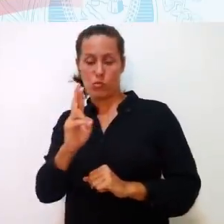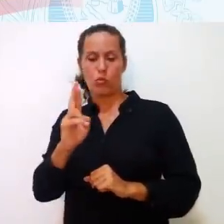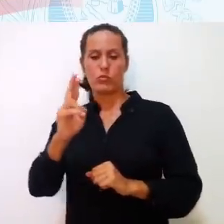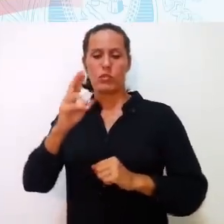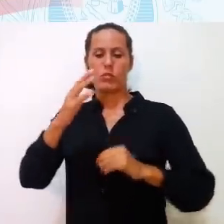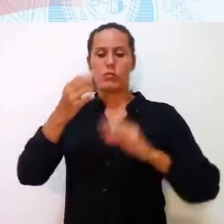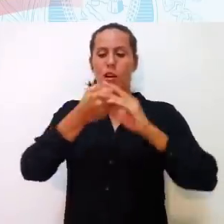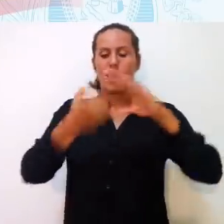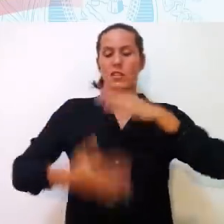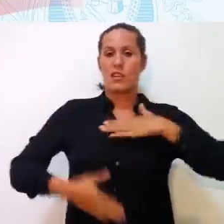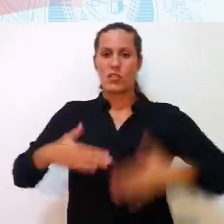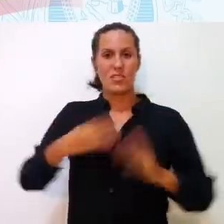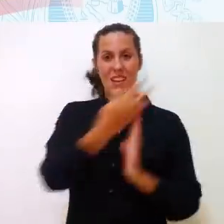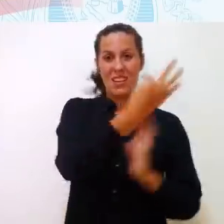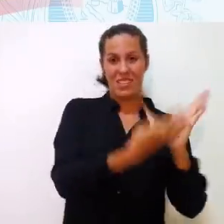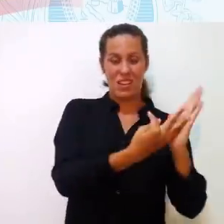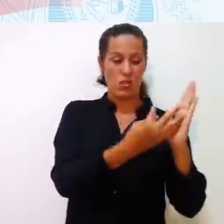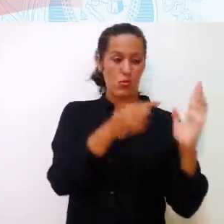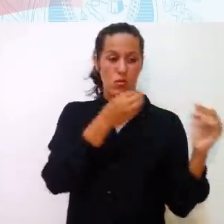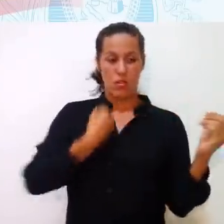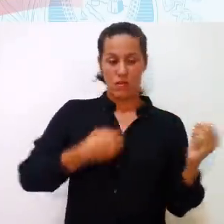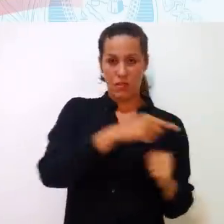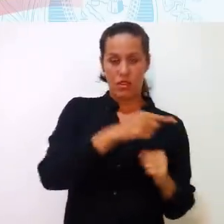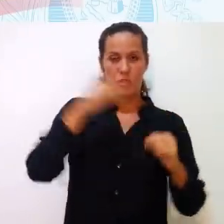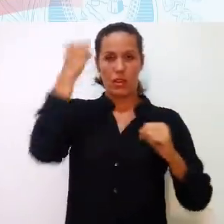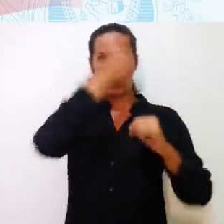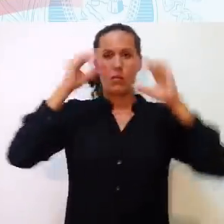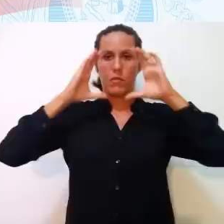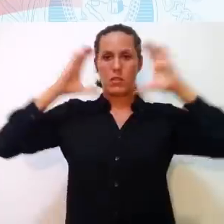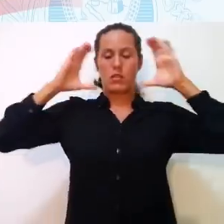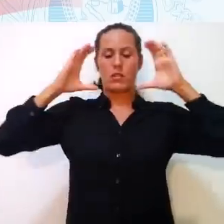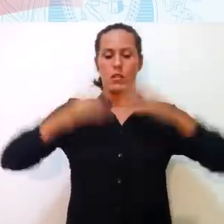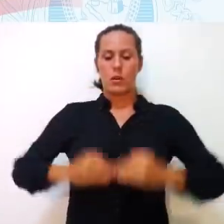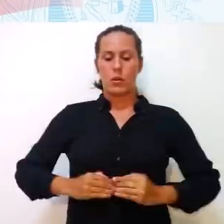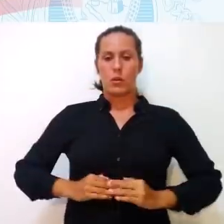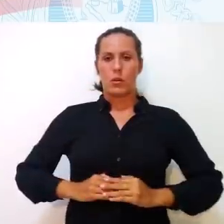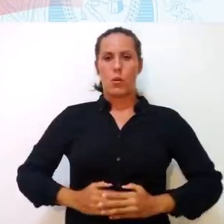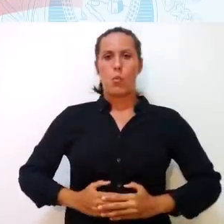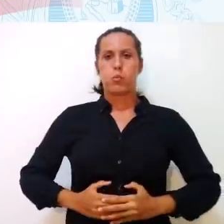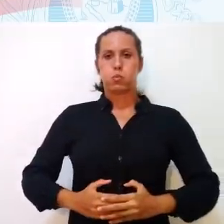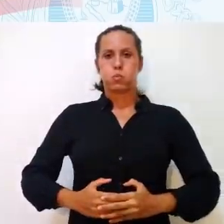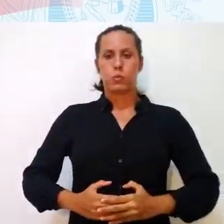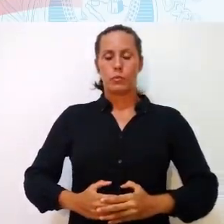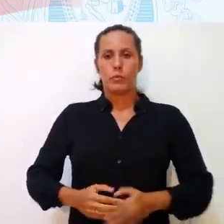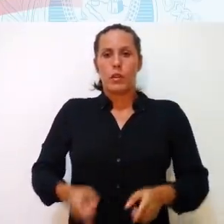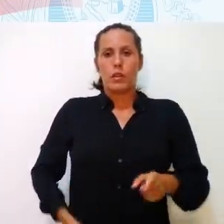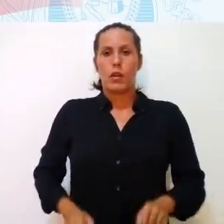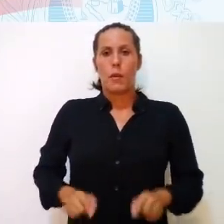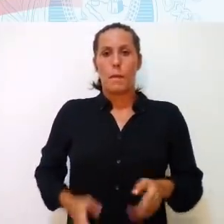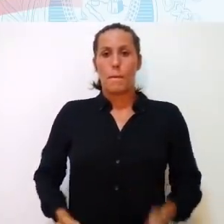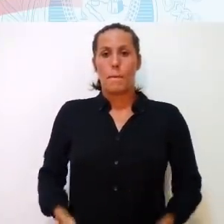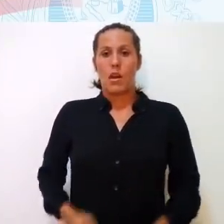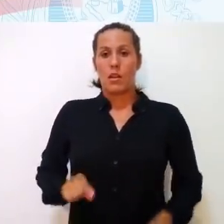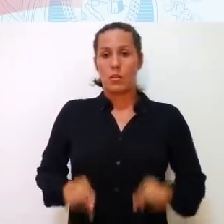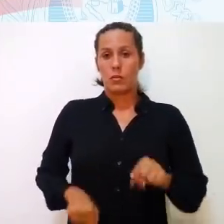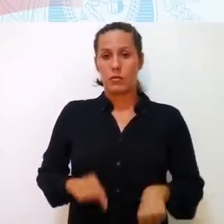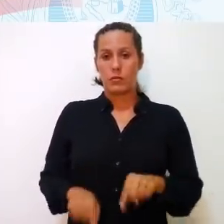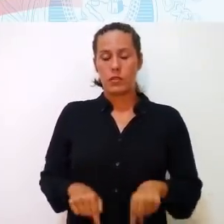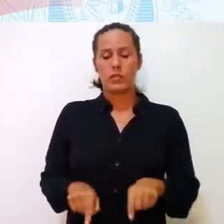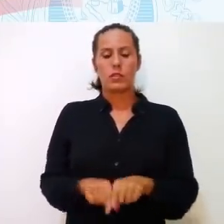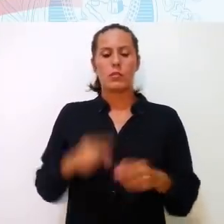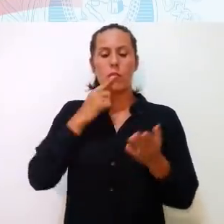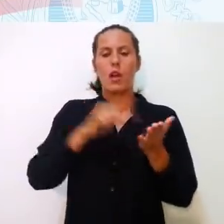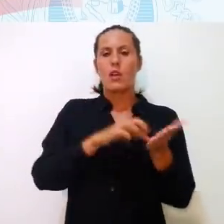As características físicas de todos os severinos, de acordo com o texto que a gente acabou de ler, são as seguintes: cabeça grande, ventre